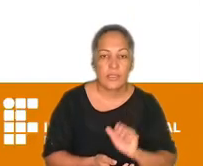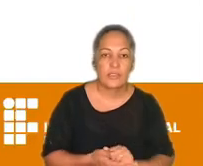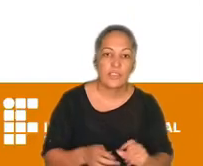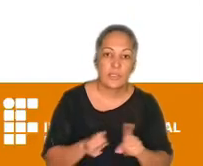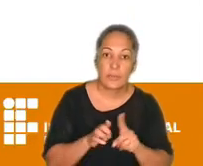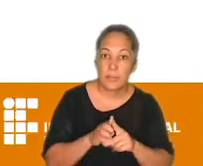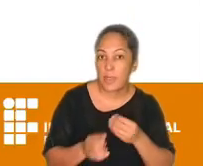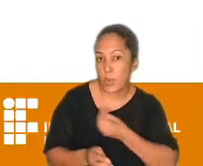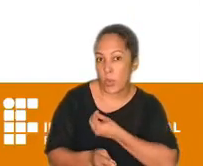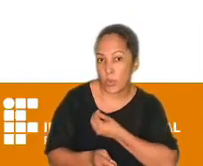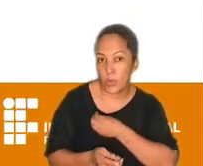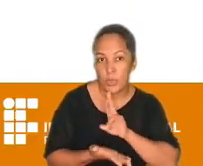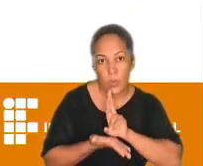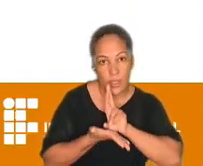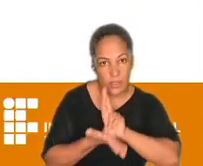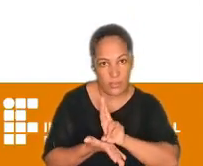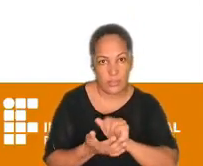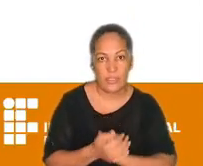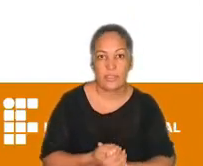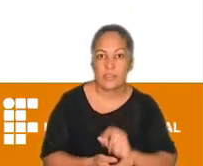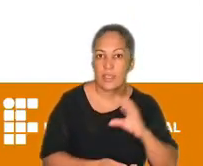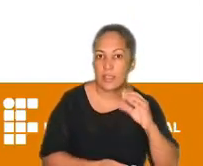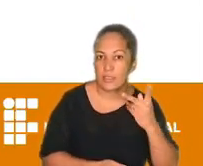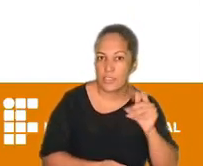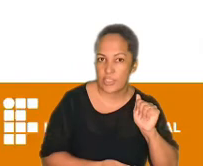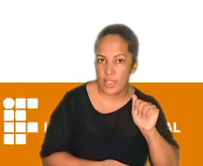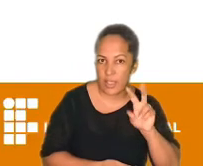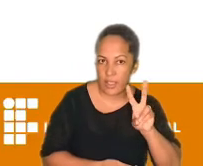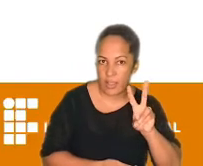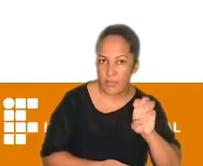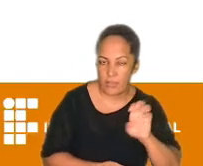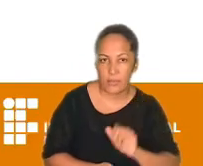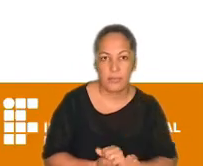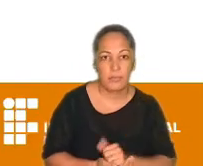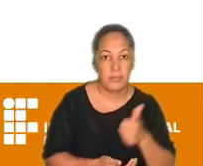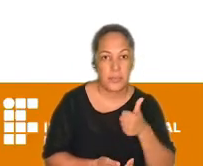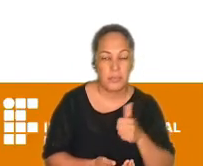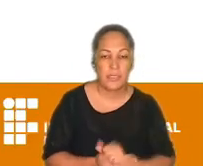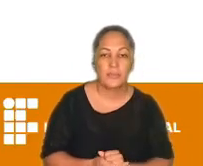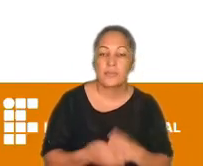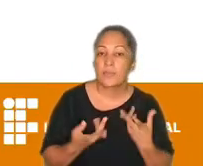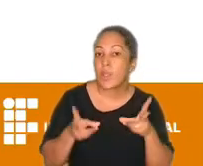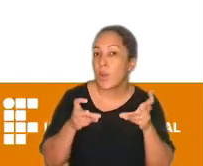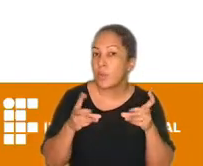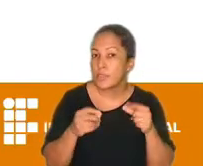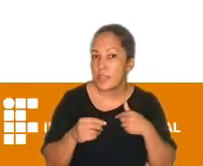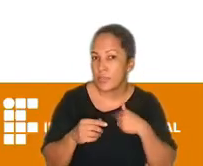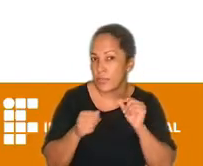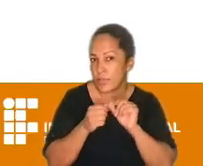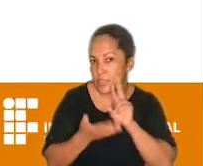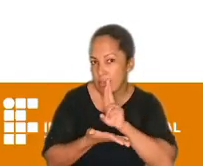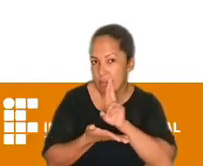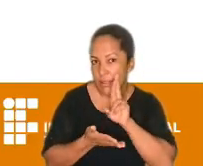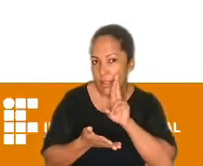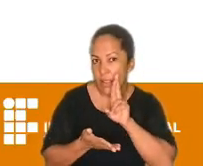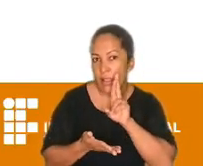referência à chave primária da tabela que está com 1. Observe que para mim fazer a referência, como as duas chamam-se ID